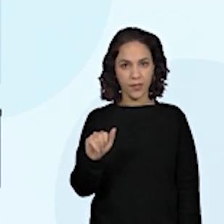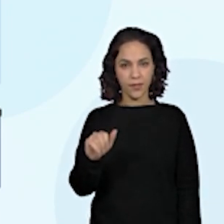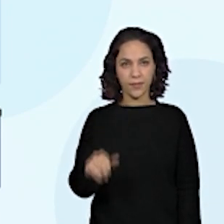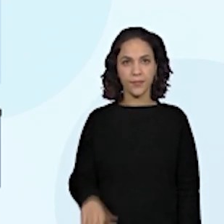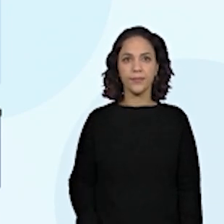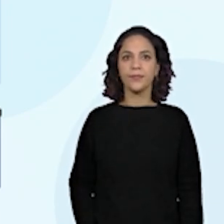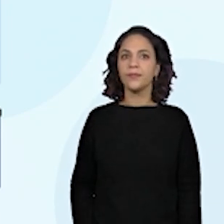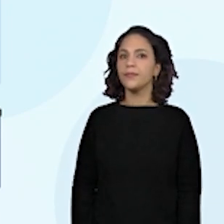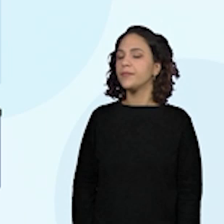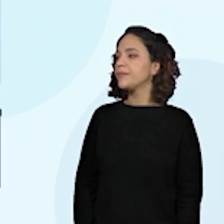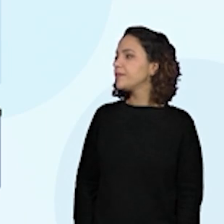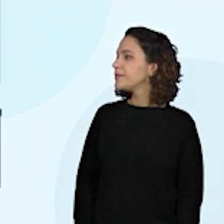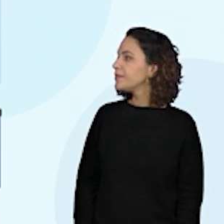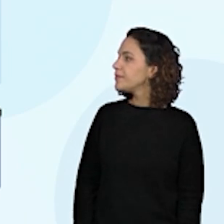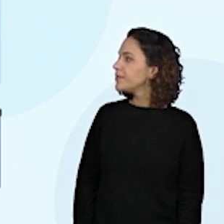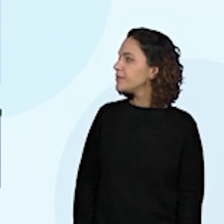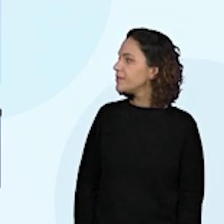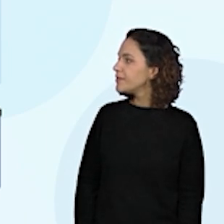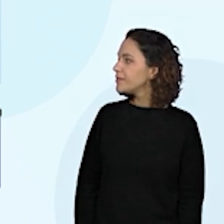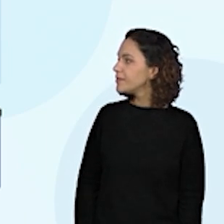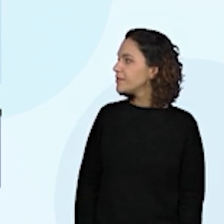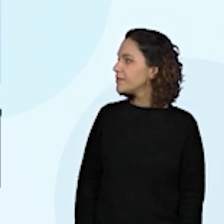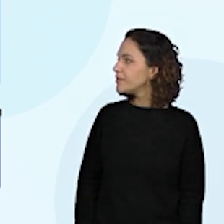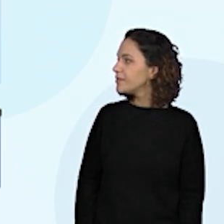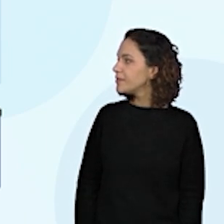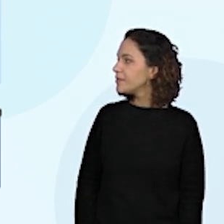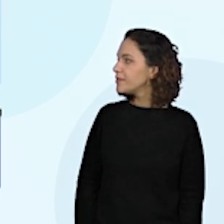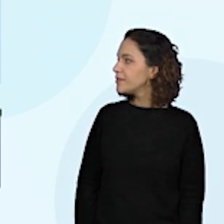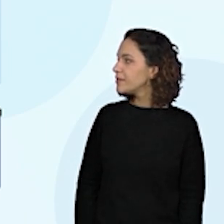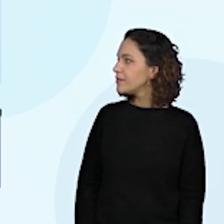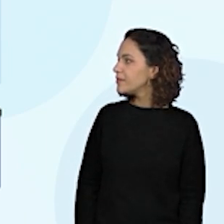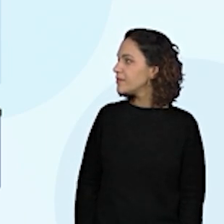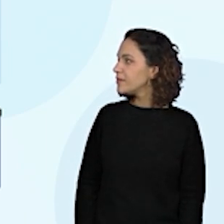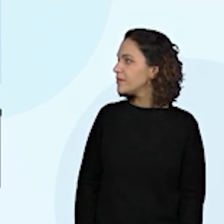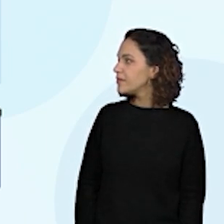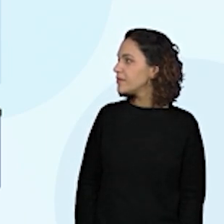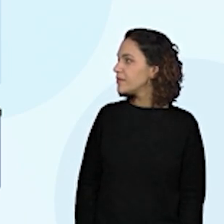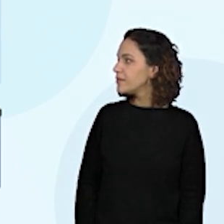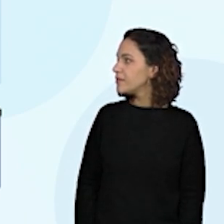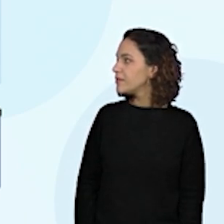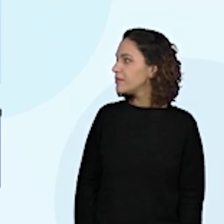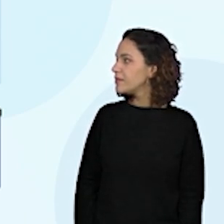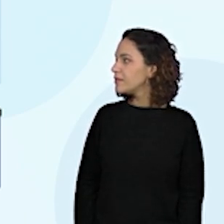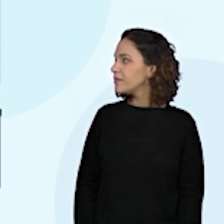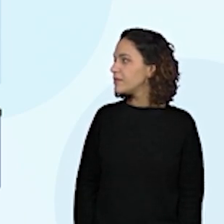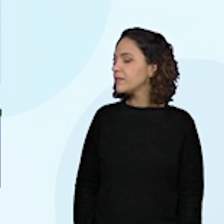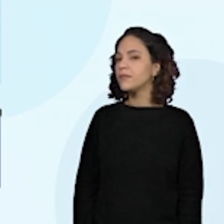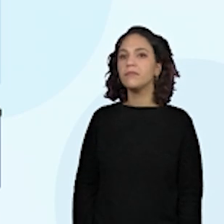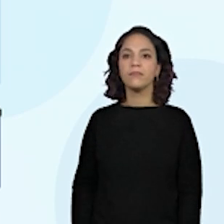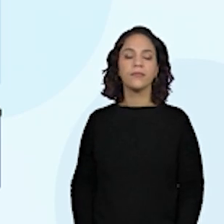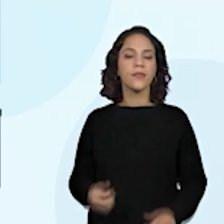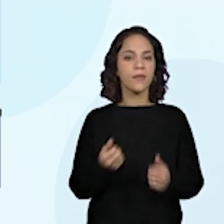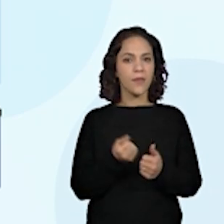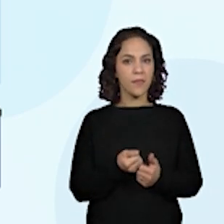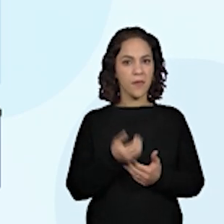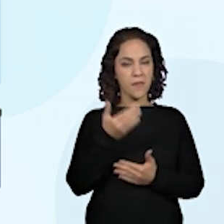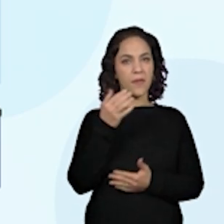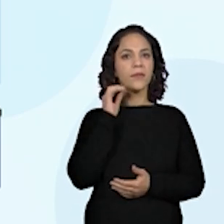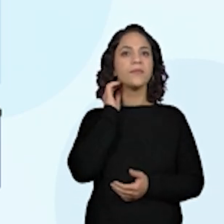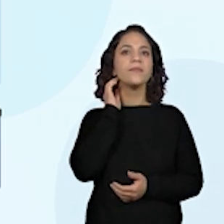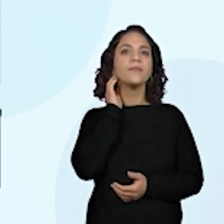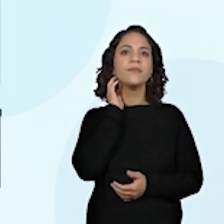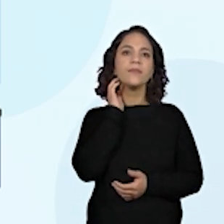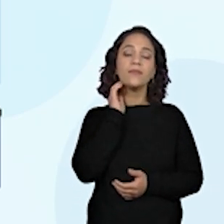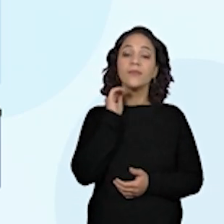Ela aponta as respostas e a participação dos estudantes no chat, apontou e participa. Consegui recuperar